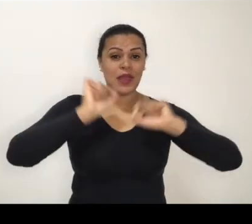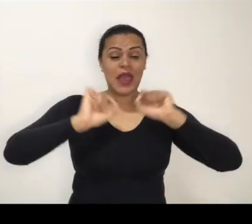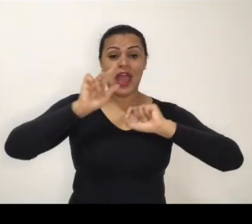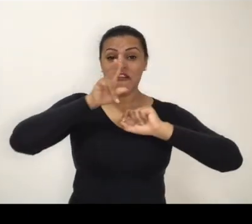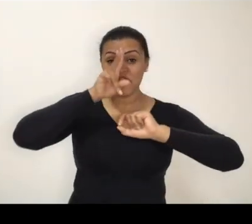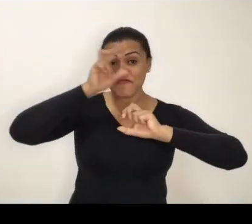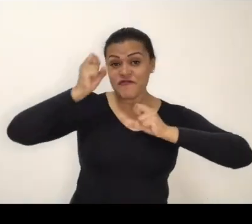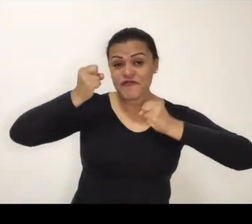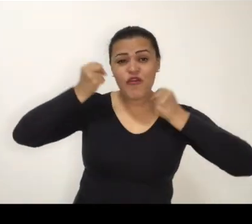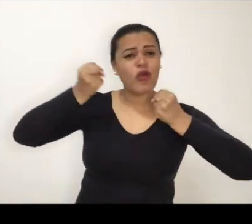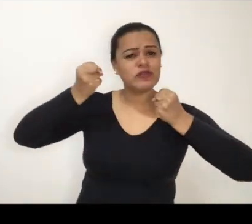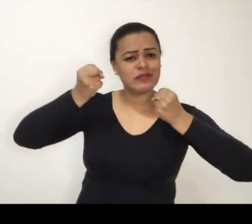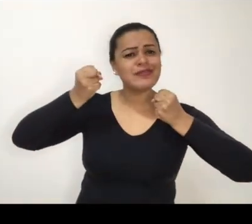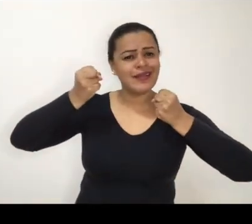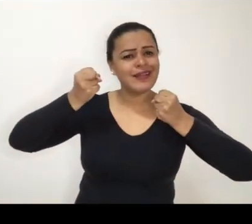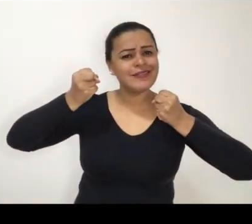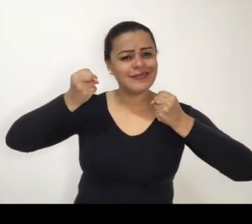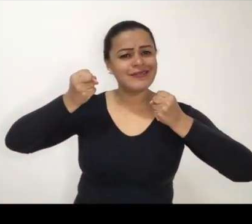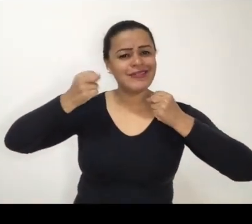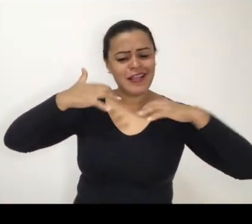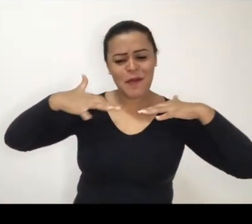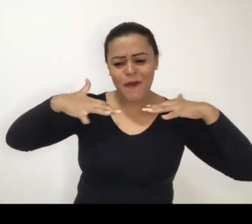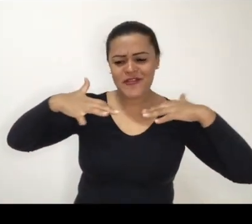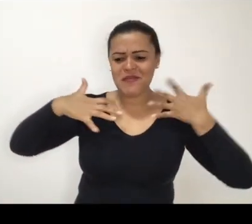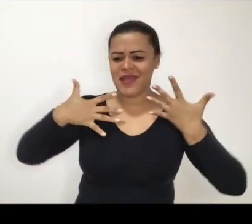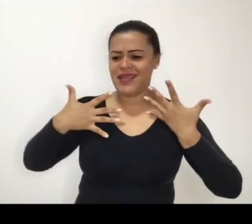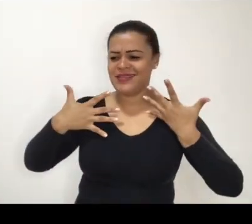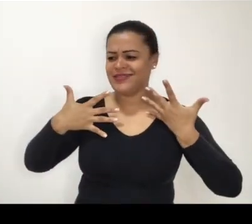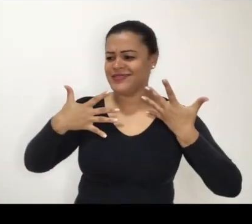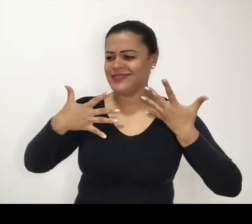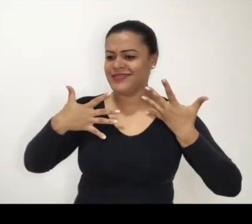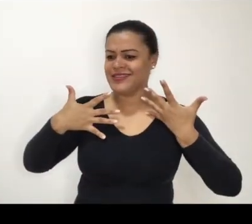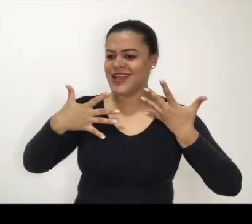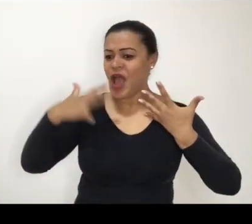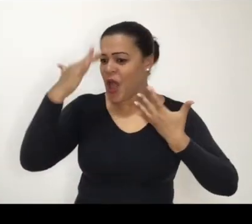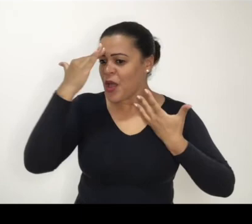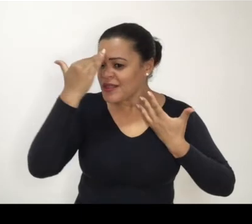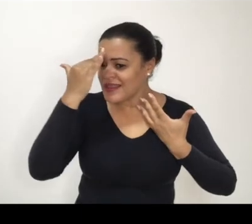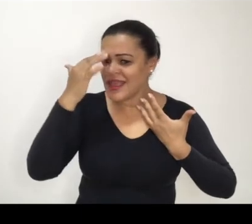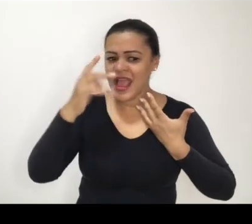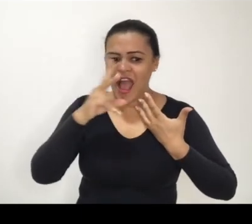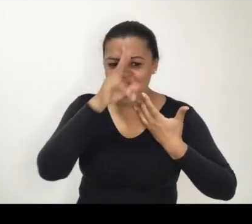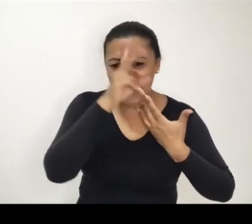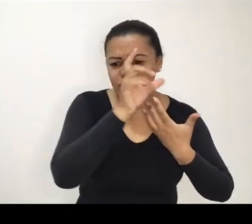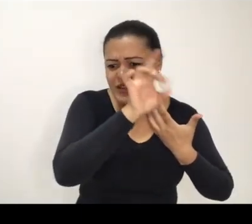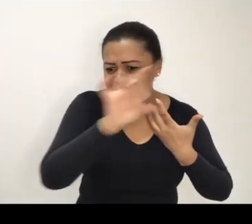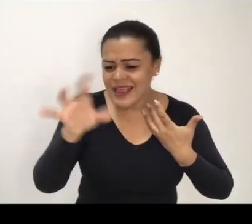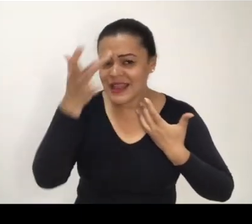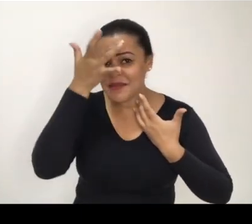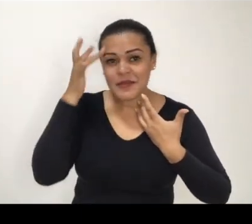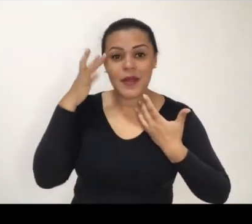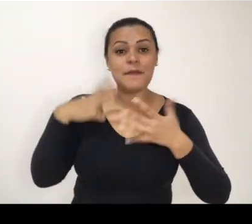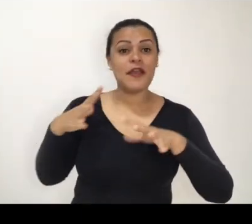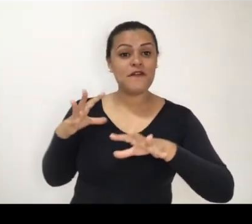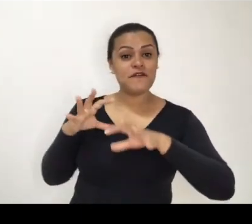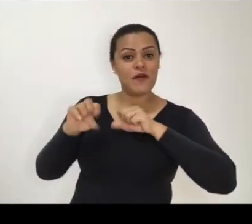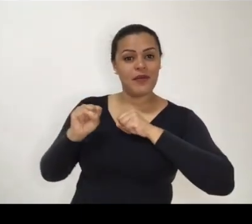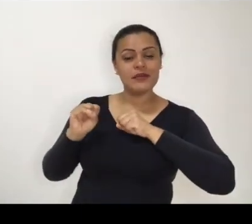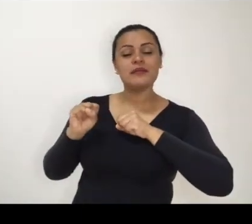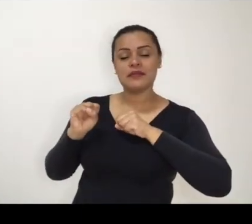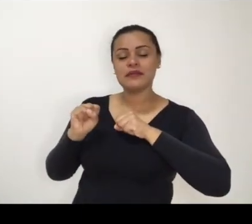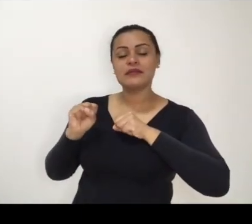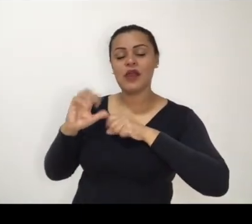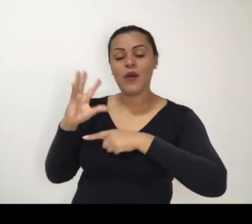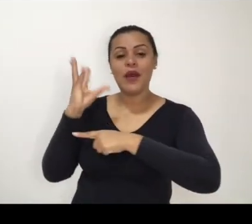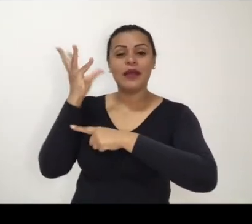né? Compreender a dimensão dessa força. A minha formação artística caminha com a minha experiência, com as